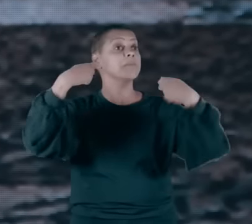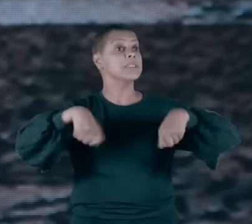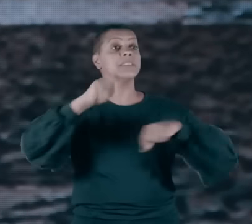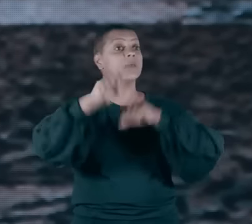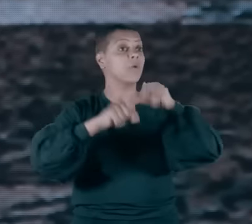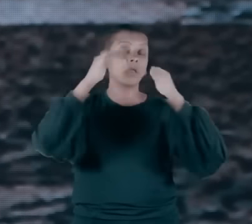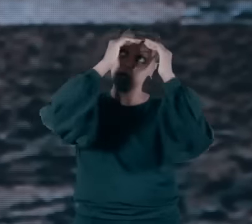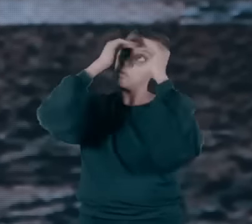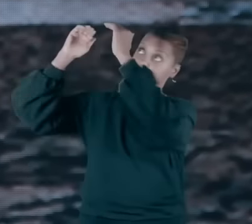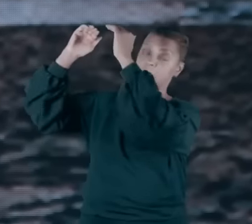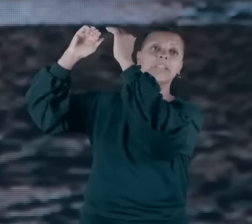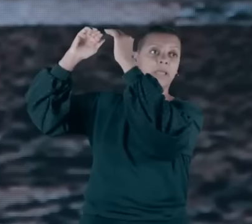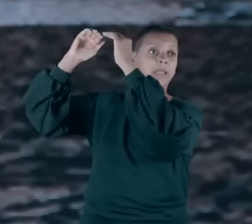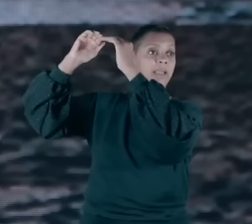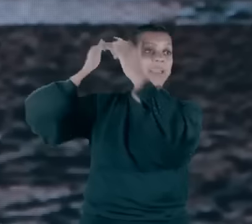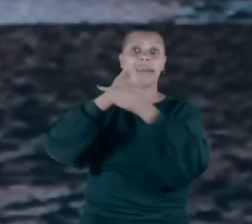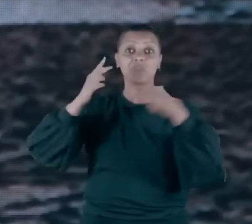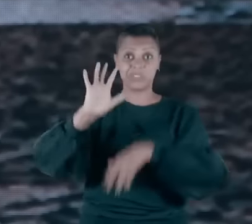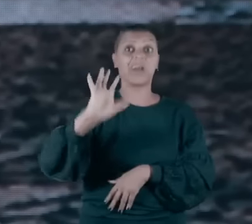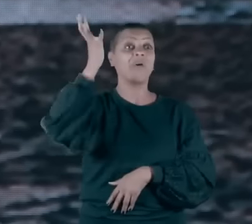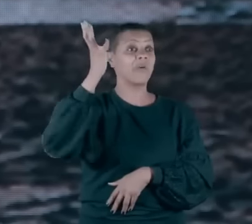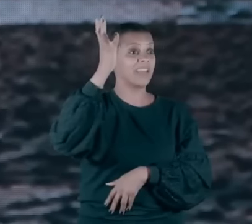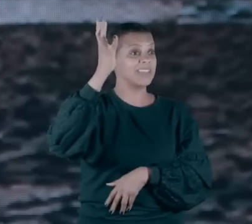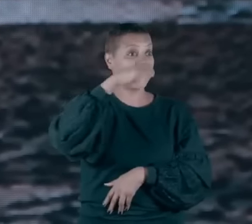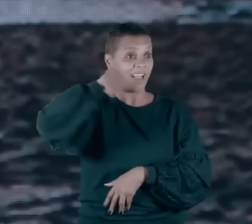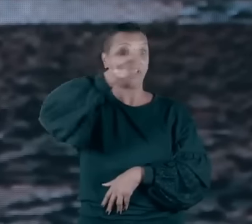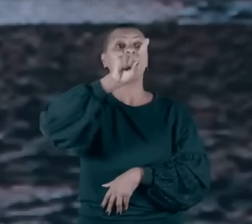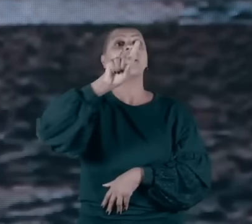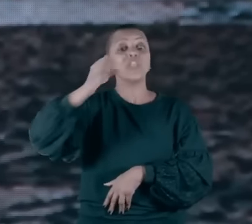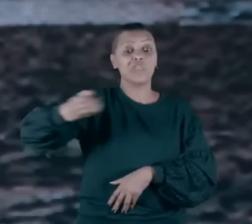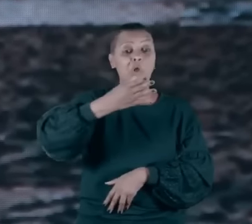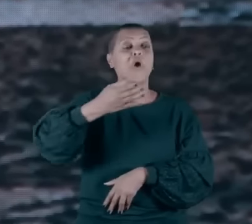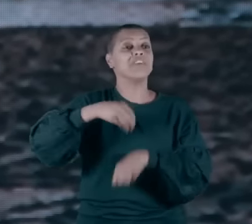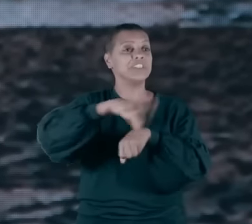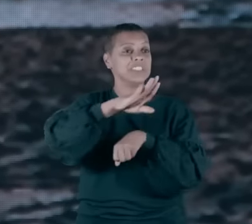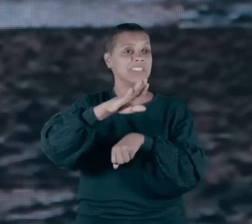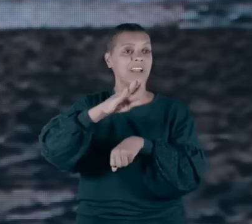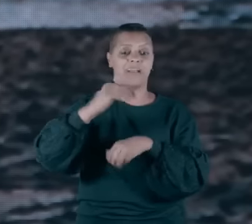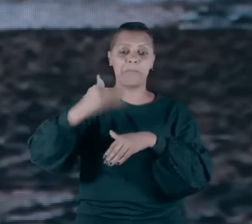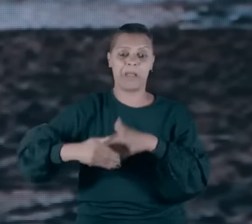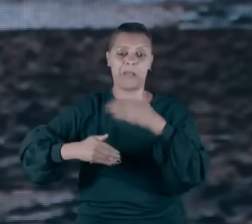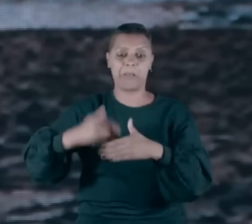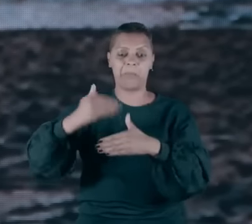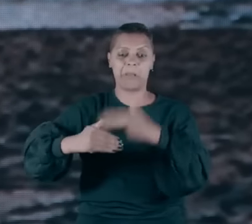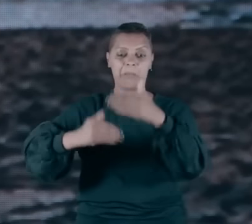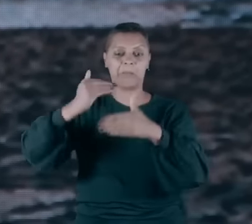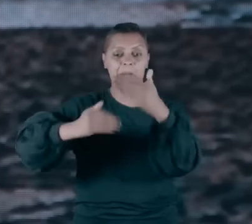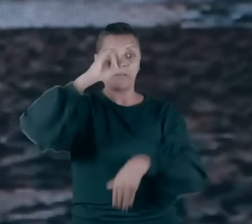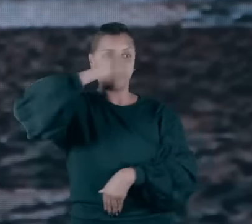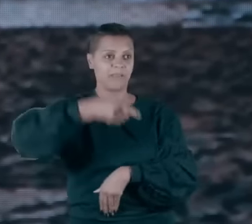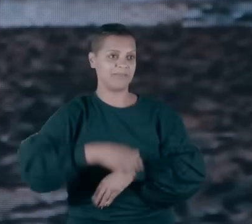obedece as coisas acontecem e depois ele dá a próxima ordem Então o texto Diz Sendo